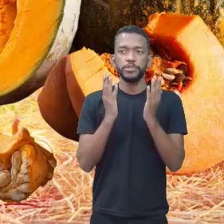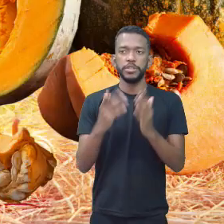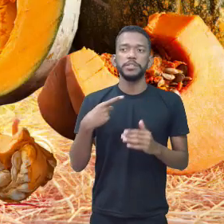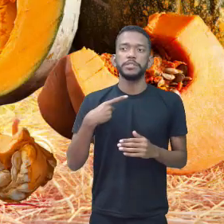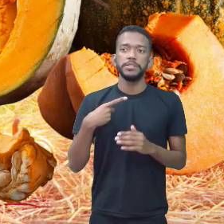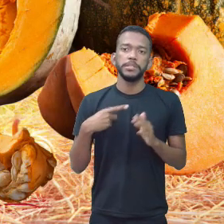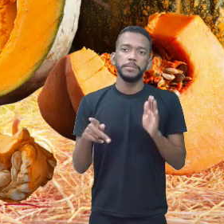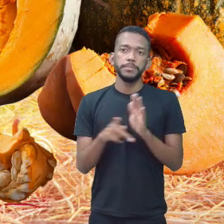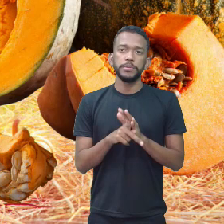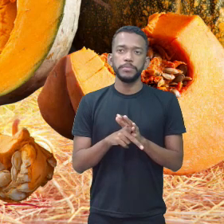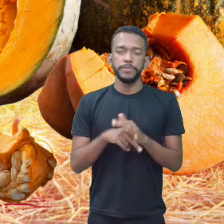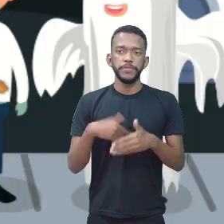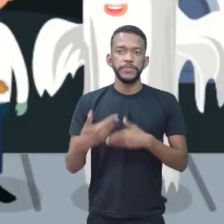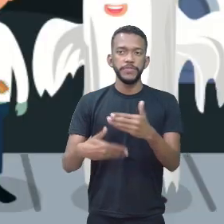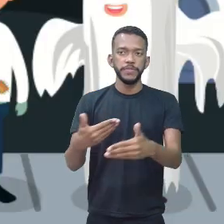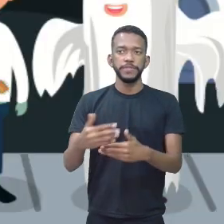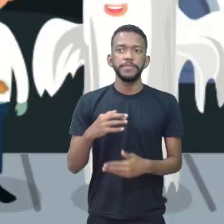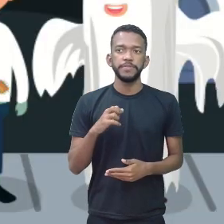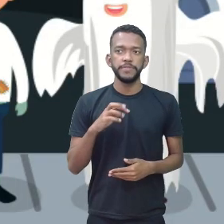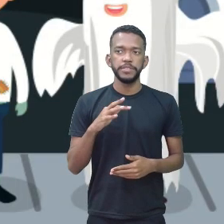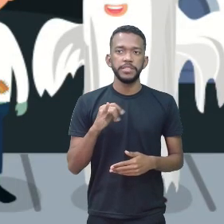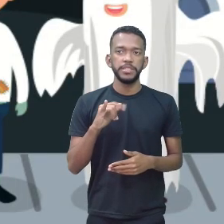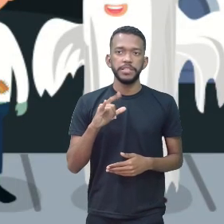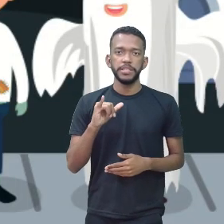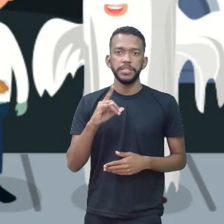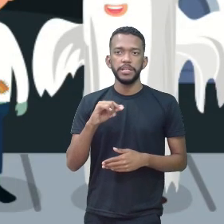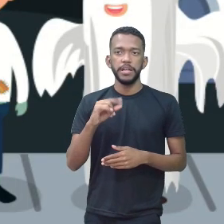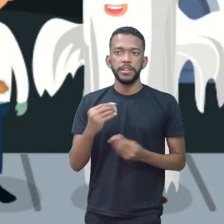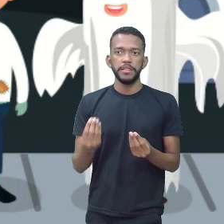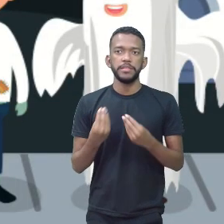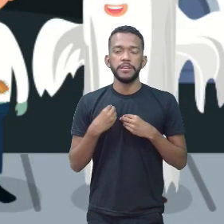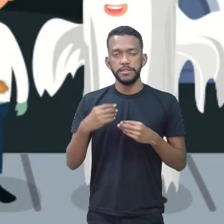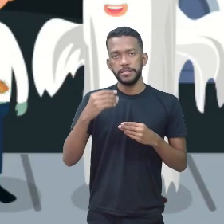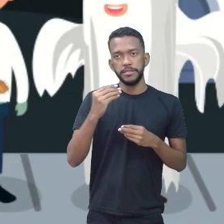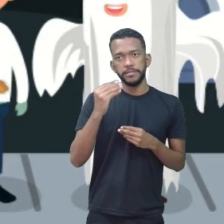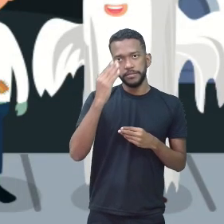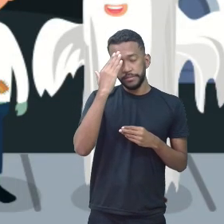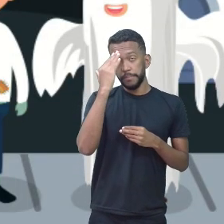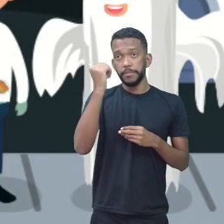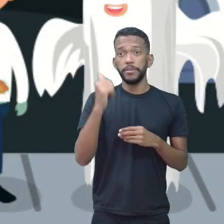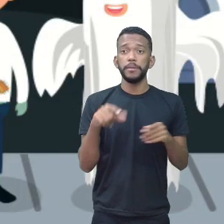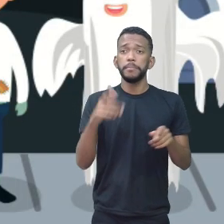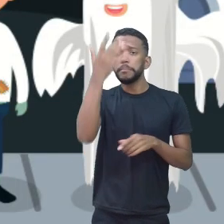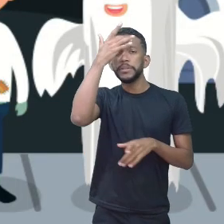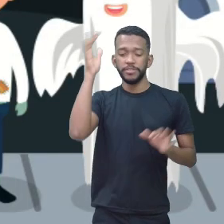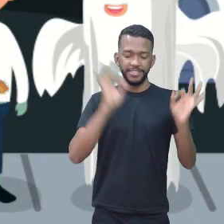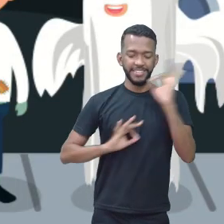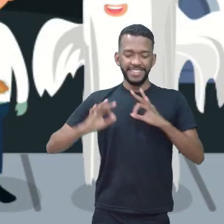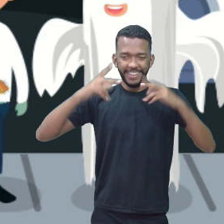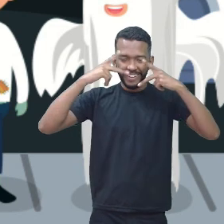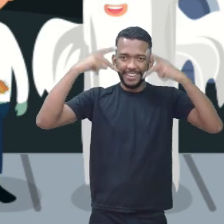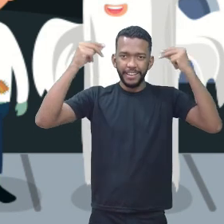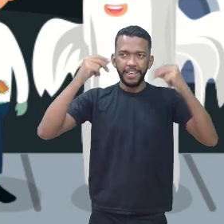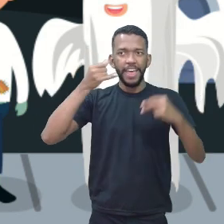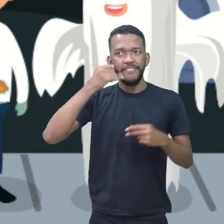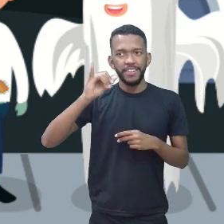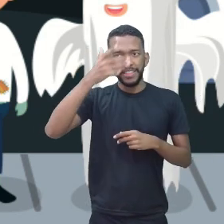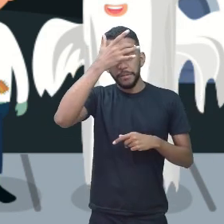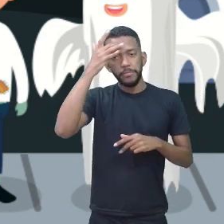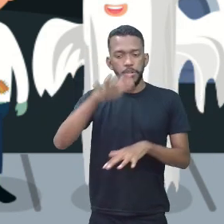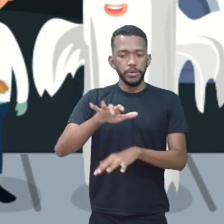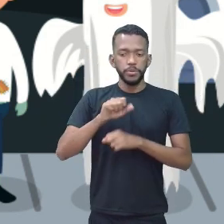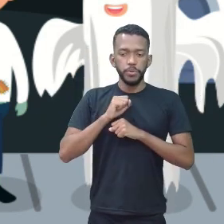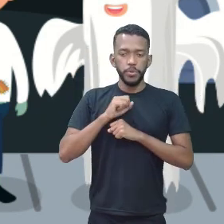além de fertilidade, traz também sabedoria. E as pessoas se fantasiam no Halloween para evitar que sejam possuídas